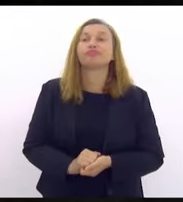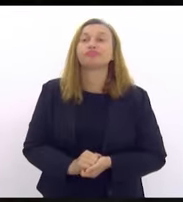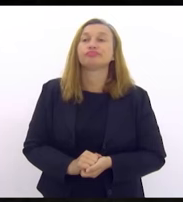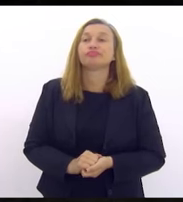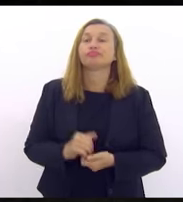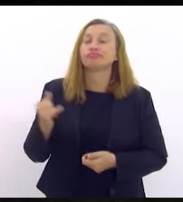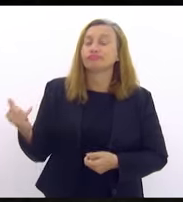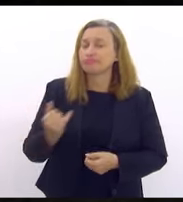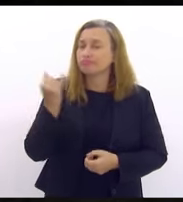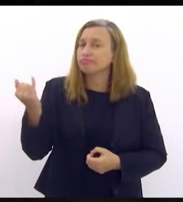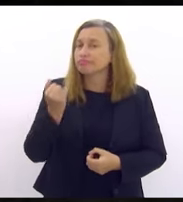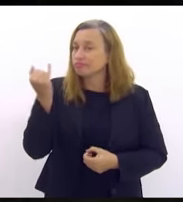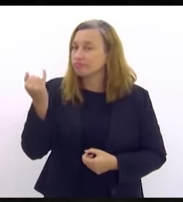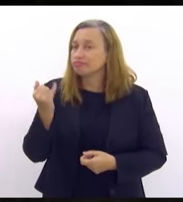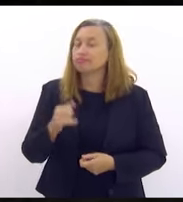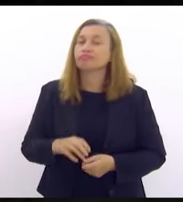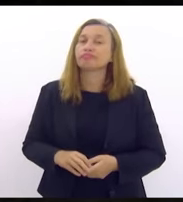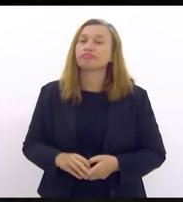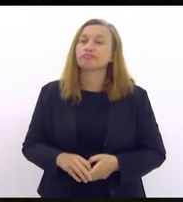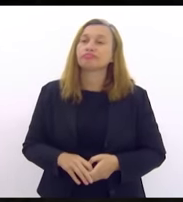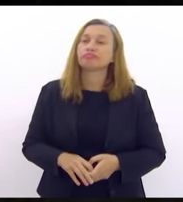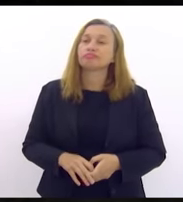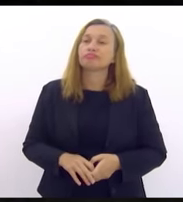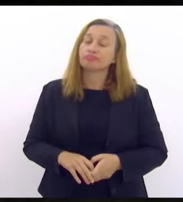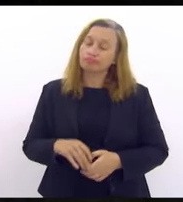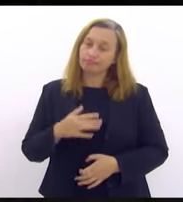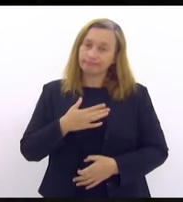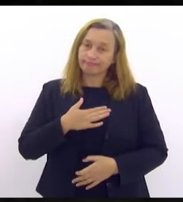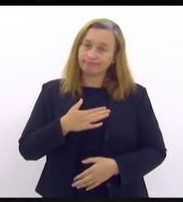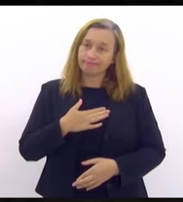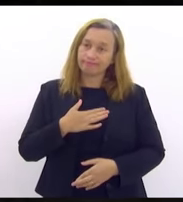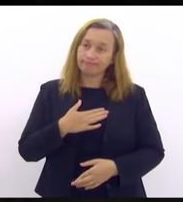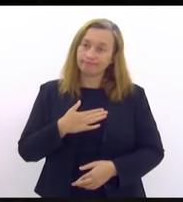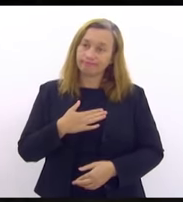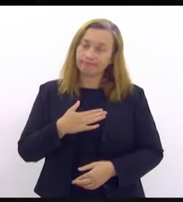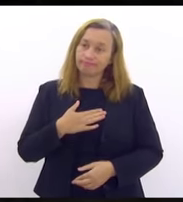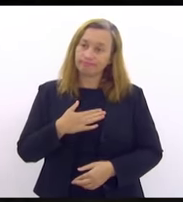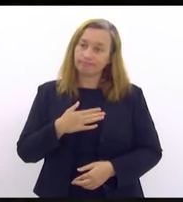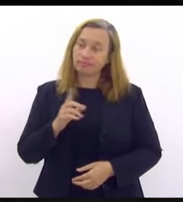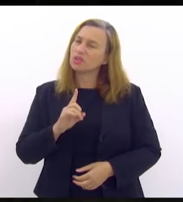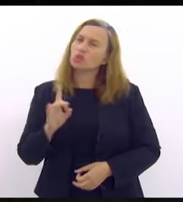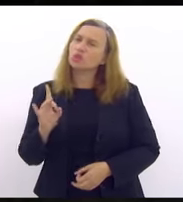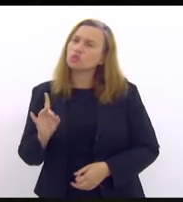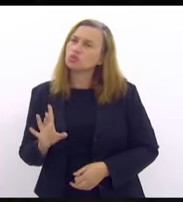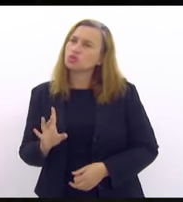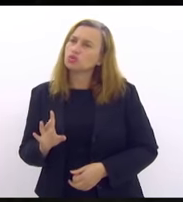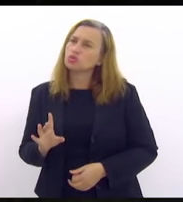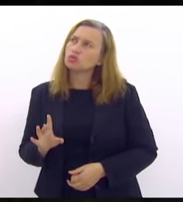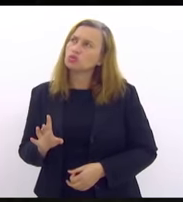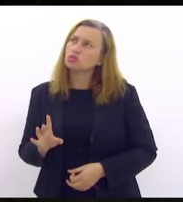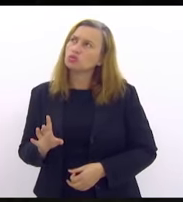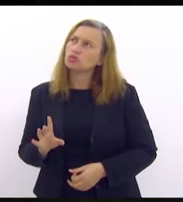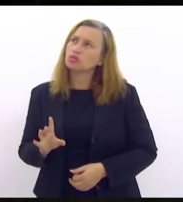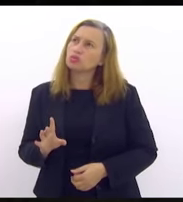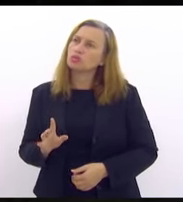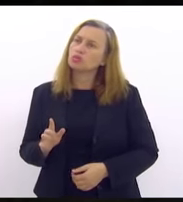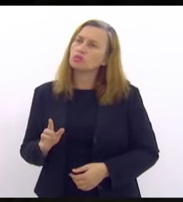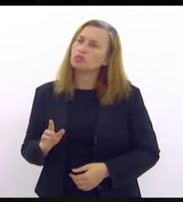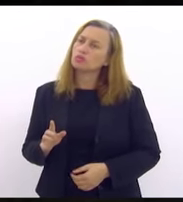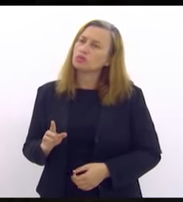importância Então para mim é não só se